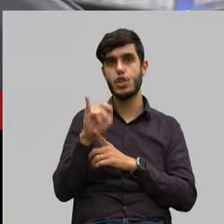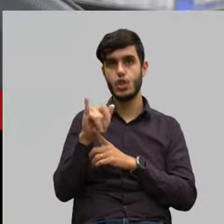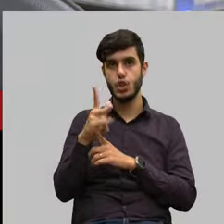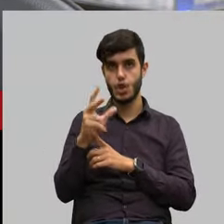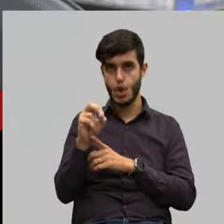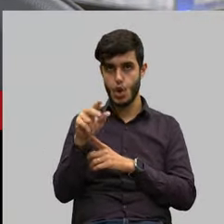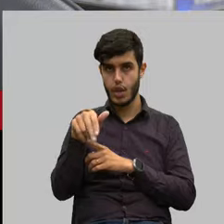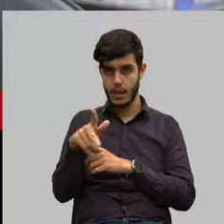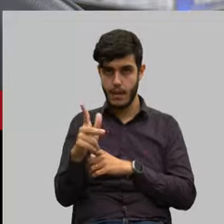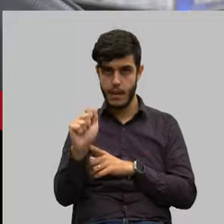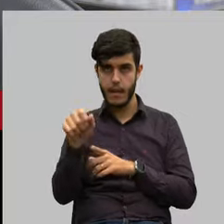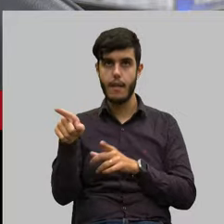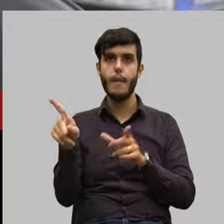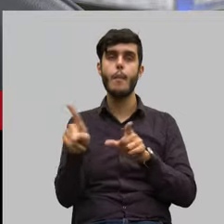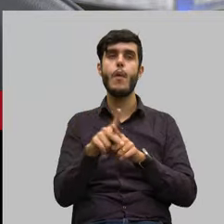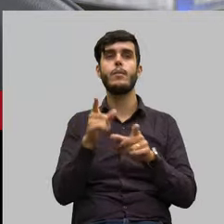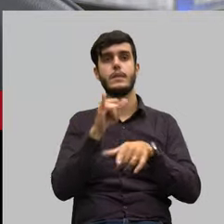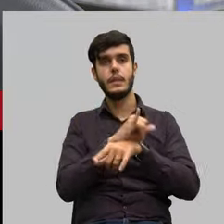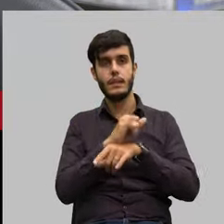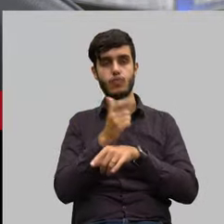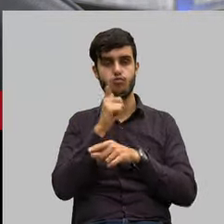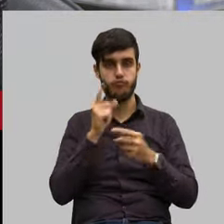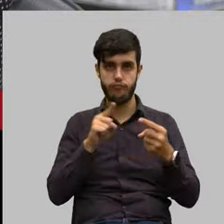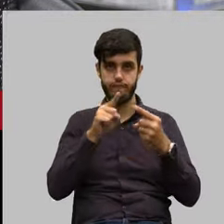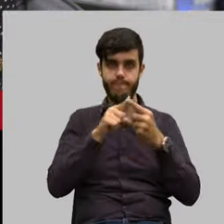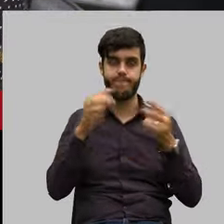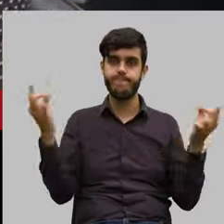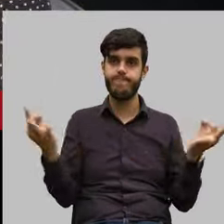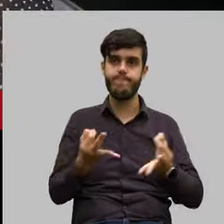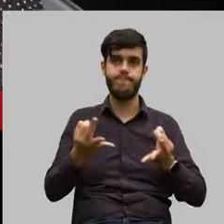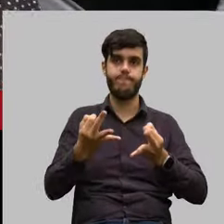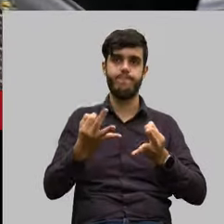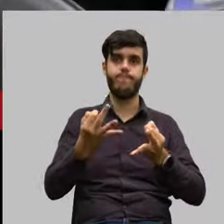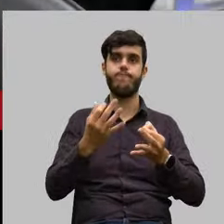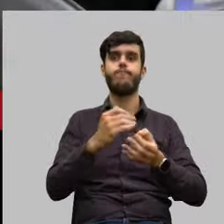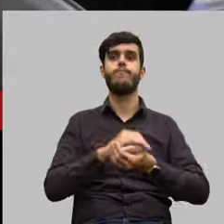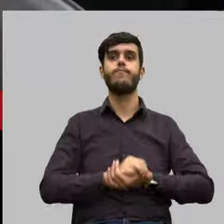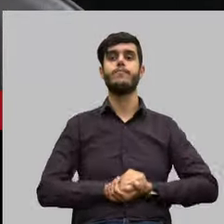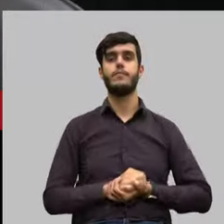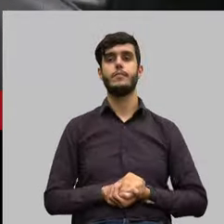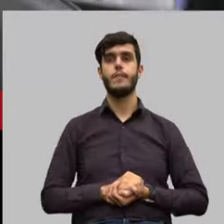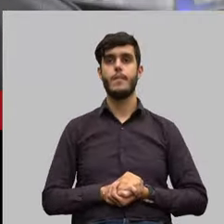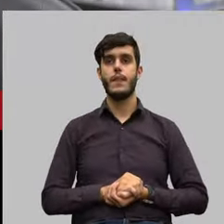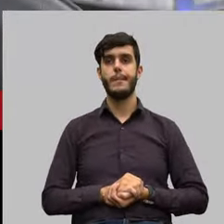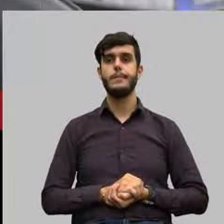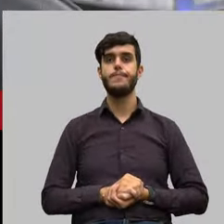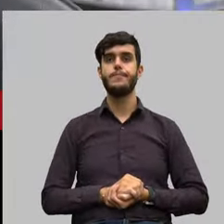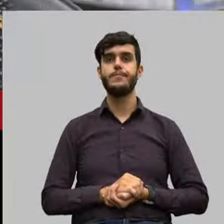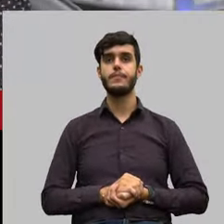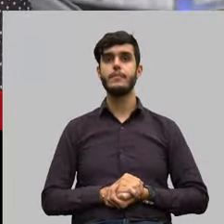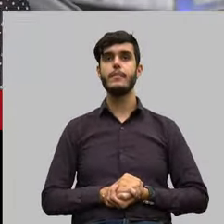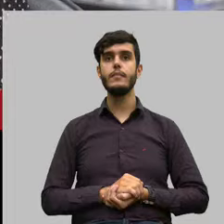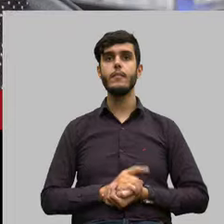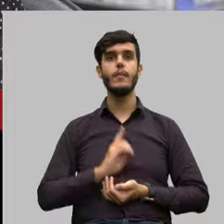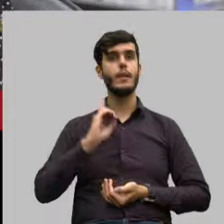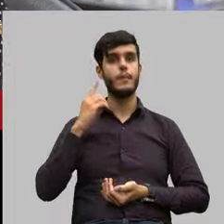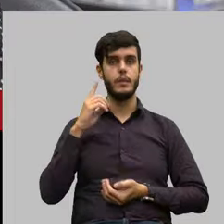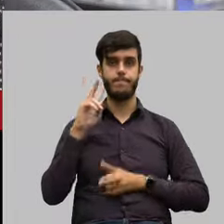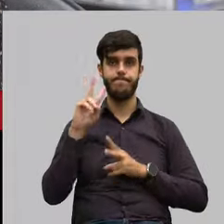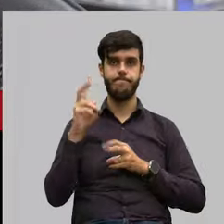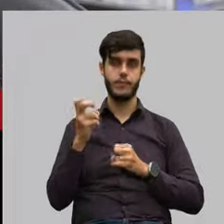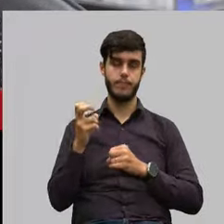as tentativas necessárias para atingir esse objetivo Deputado SG Rodriges em relação a suas